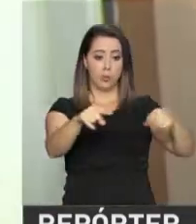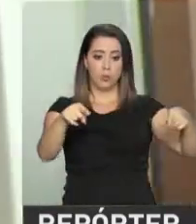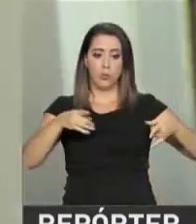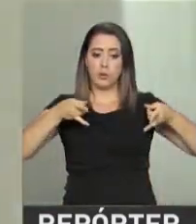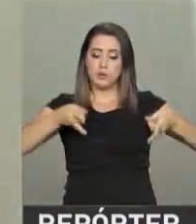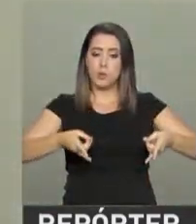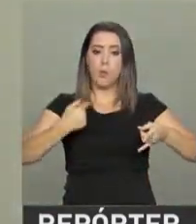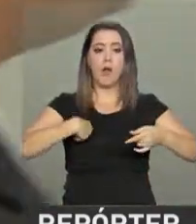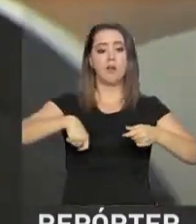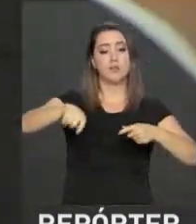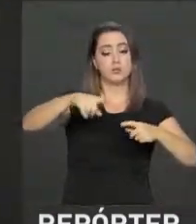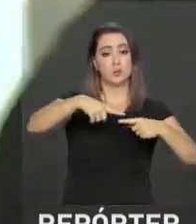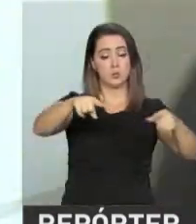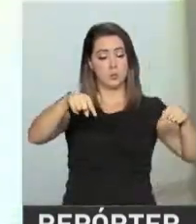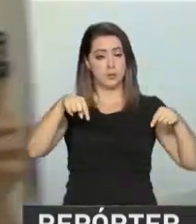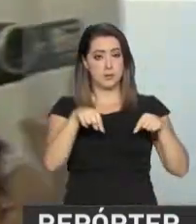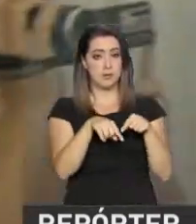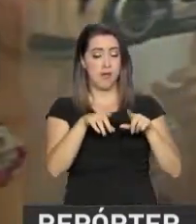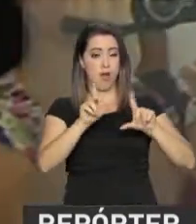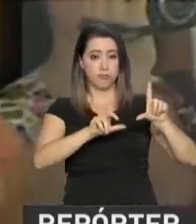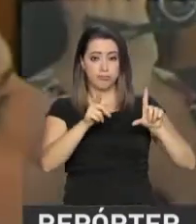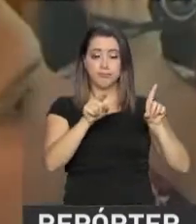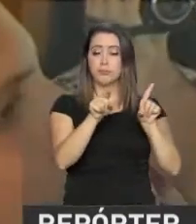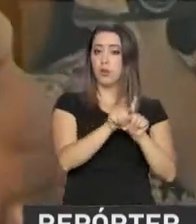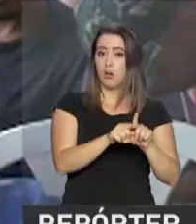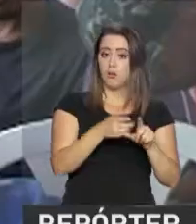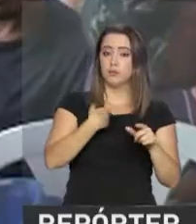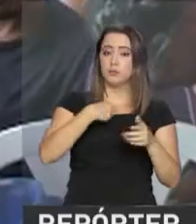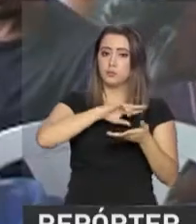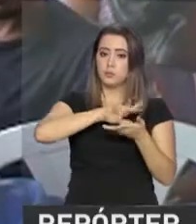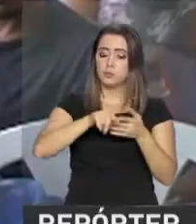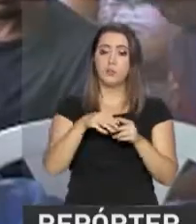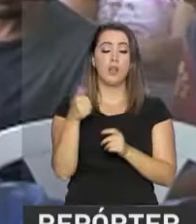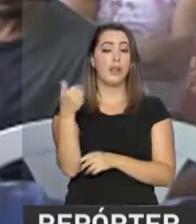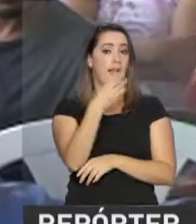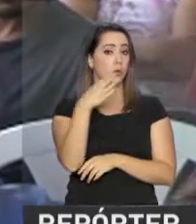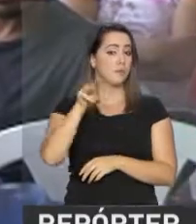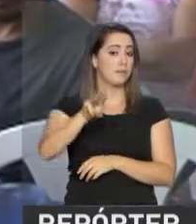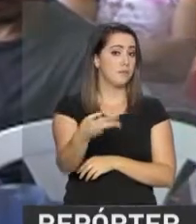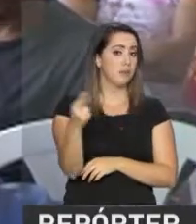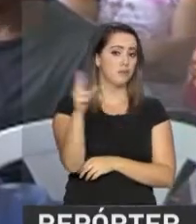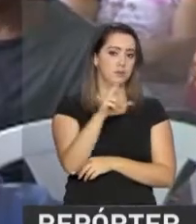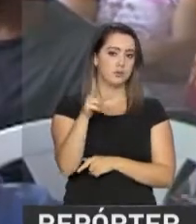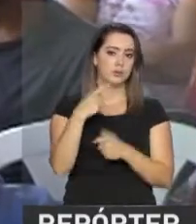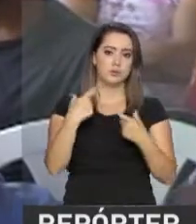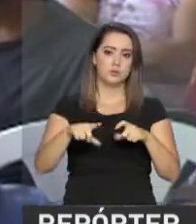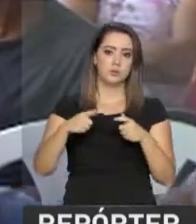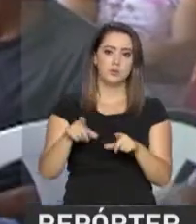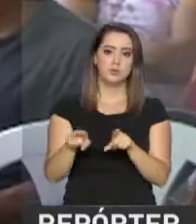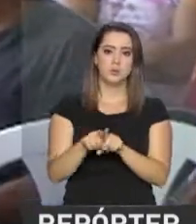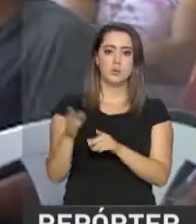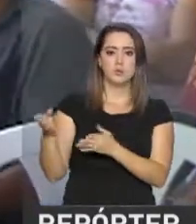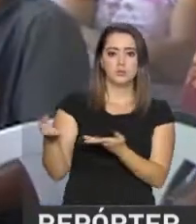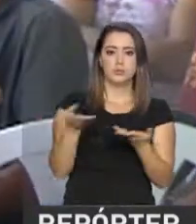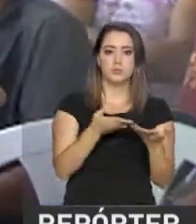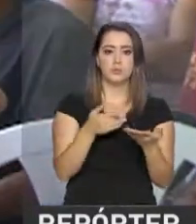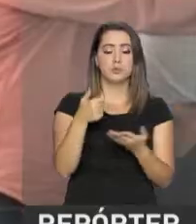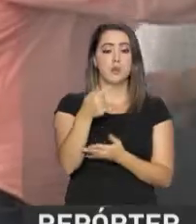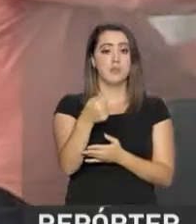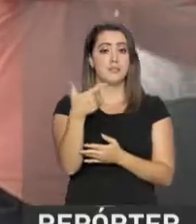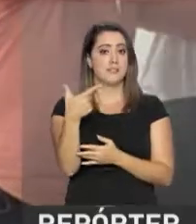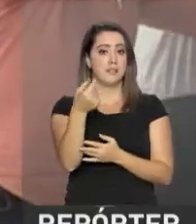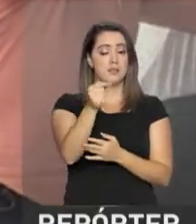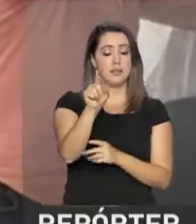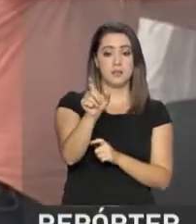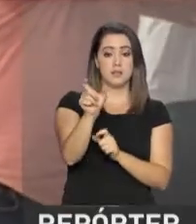cozinha e área de serviço com investimentos de quase 14 milhões de reais o condomínio vai receber cerca de 720